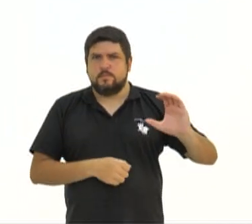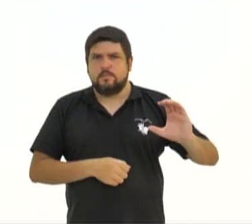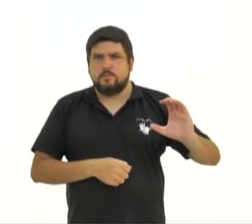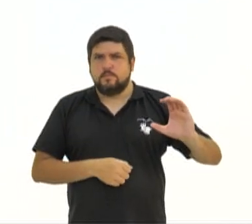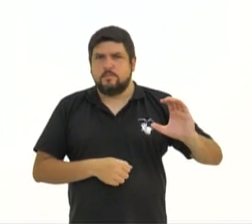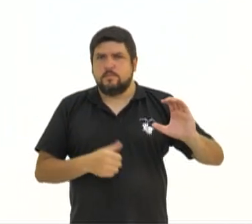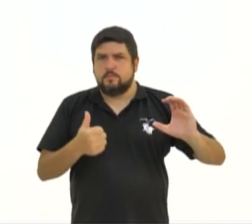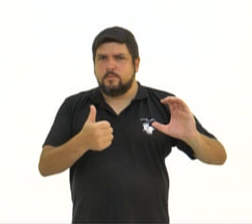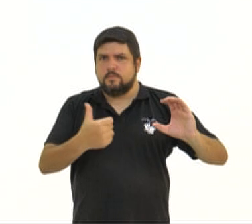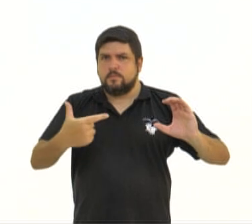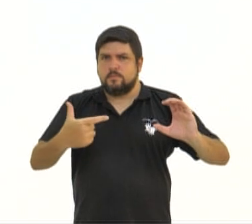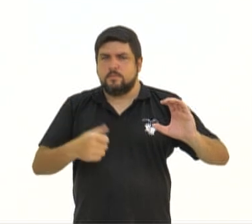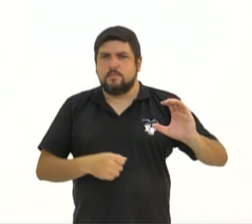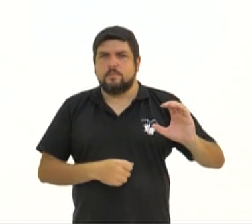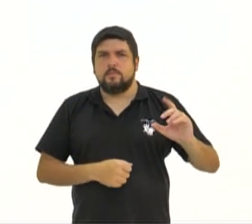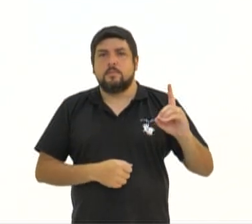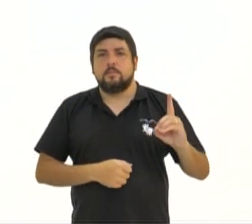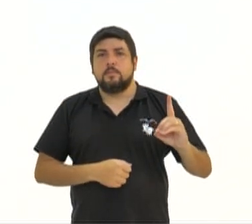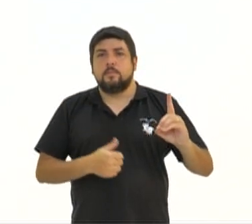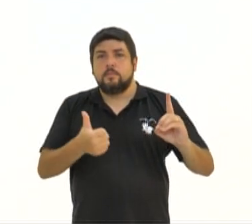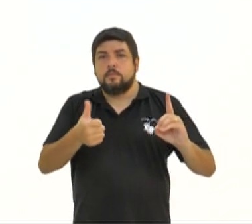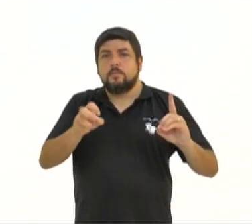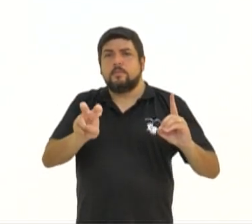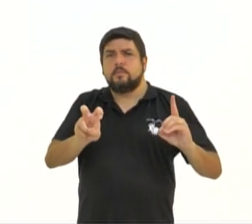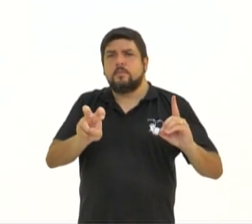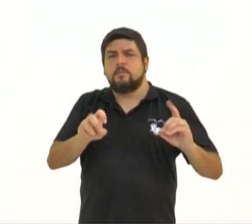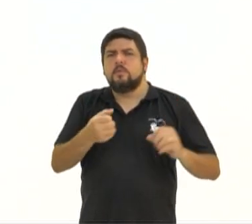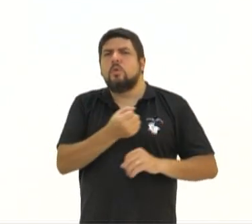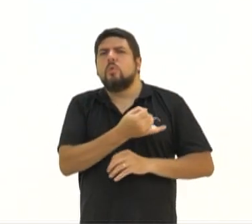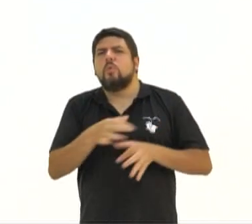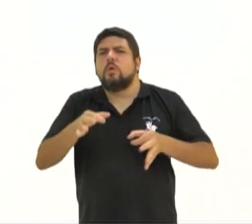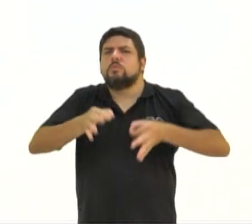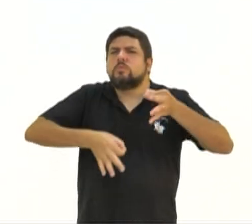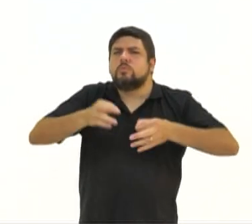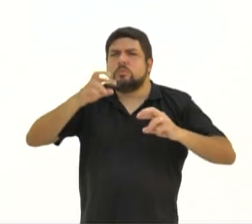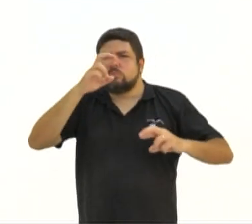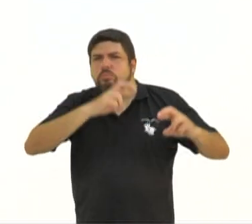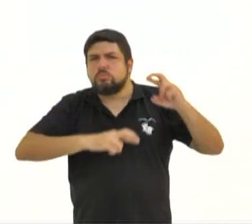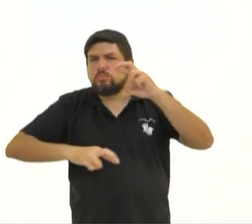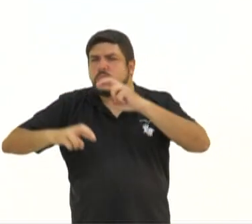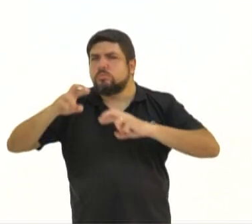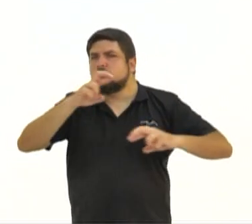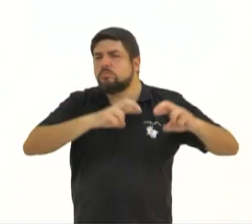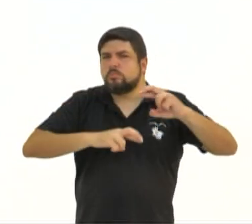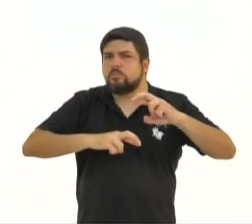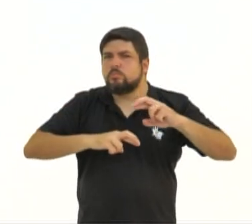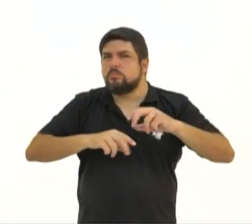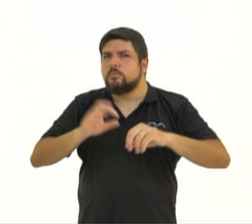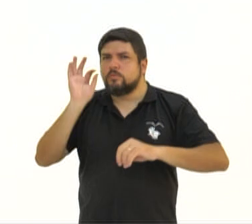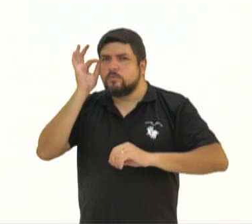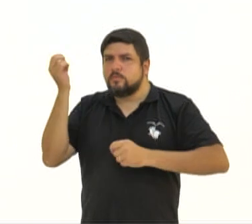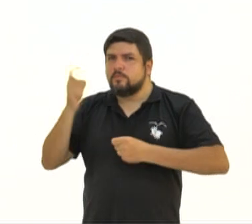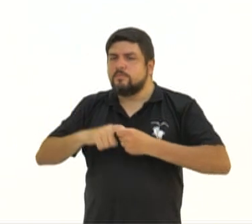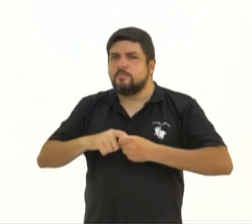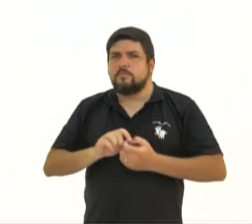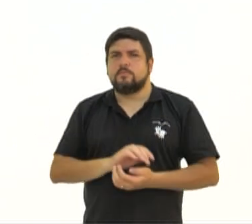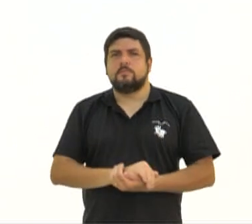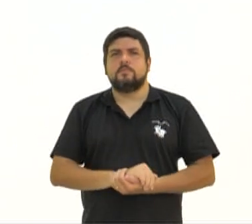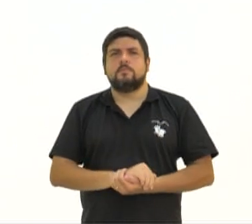C, 12 árbitros. Ou letra D, 15 árbitros. Então, quantos árbitros estão envolvidos numa partida oficial de badminton? Já voltamos com a